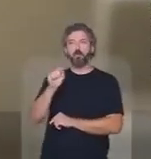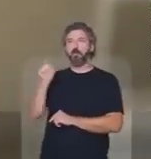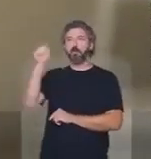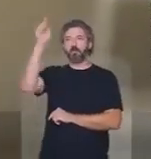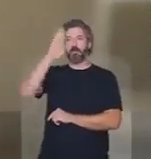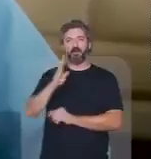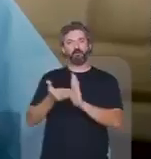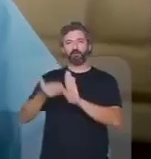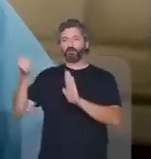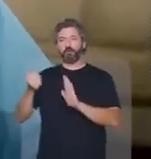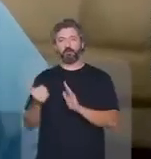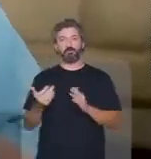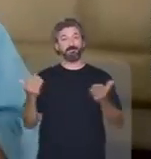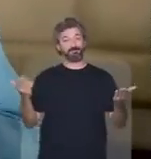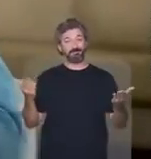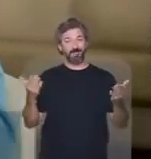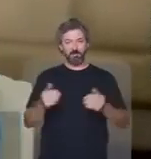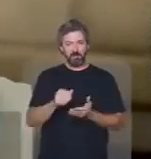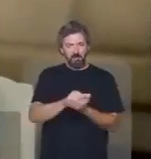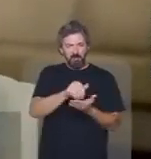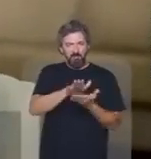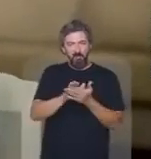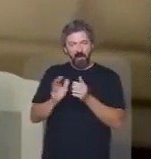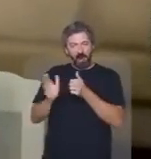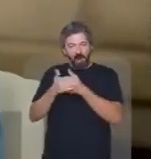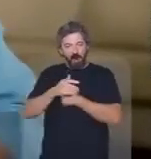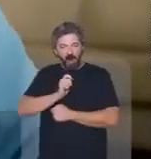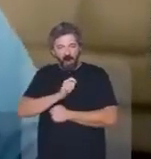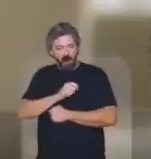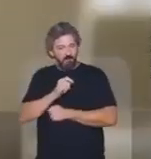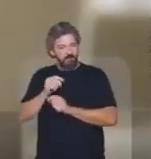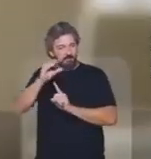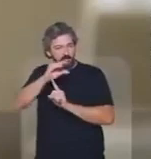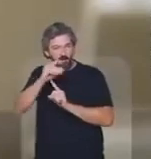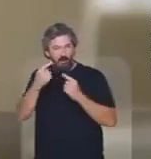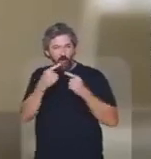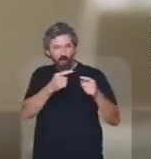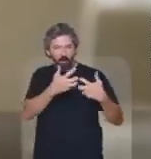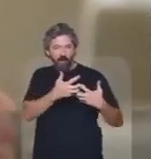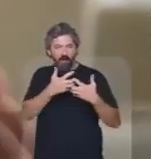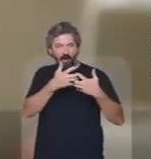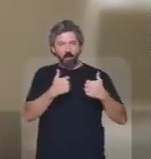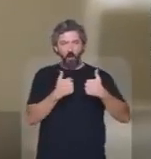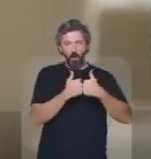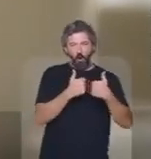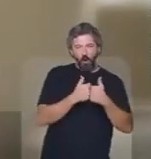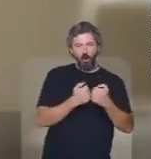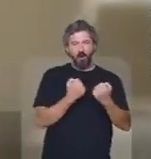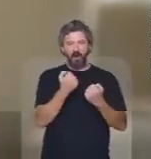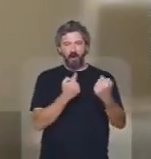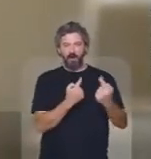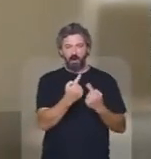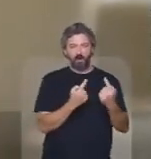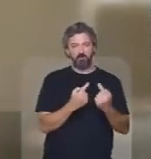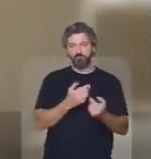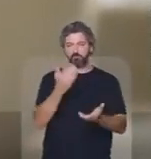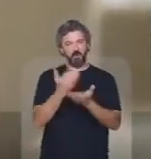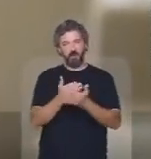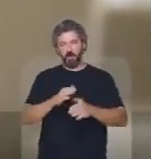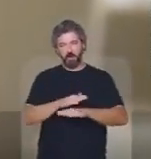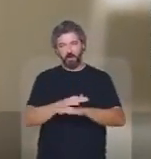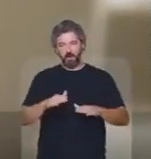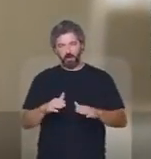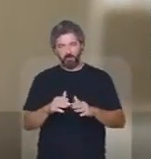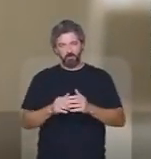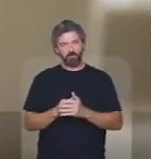radares pelo Brasil. Ou seja, aquela multa escondidinha, né? Que o caminhoneiro, o motorista de ônibus, o carro de passeio levava